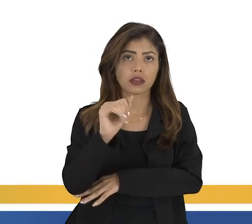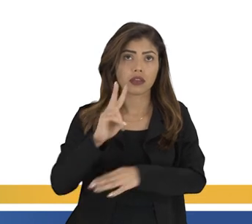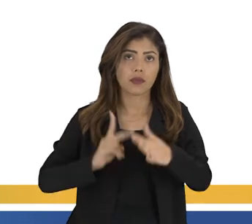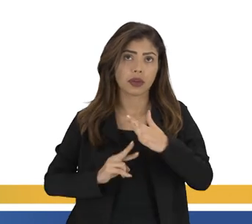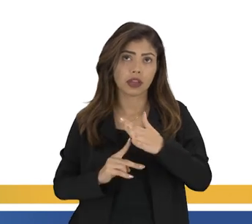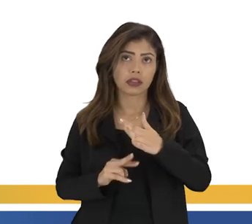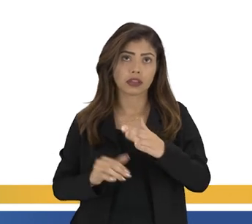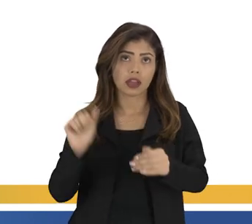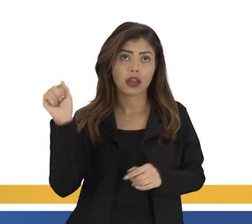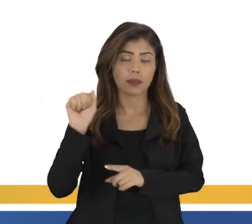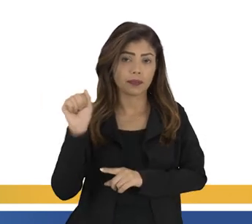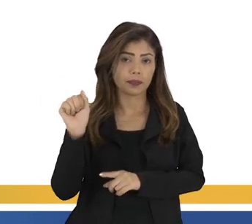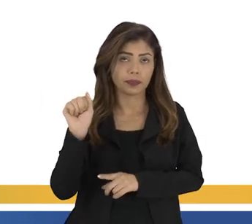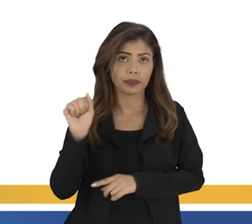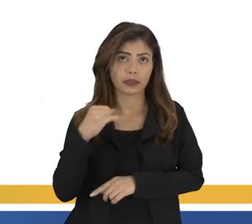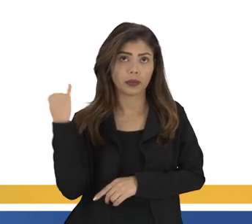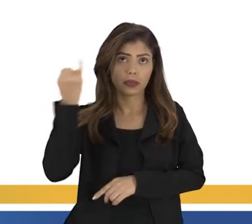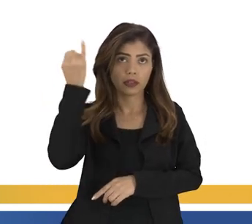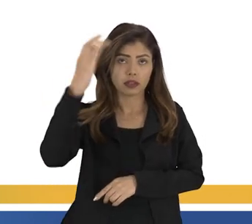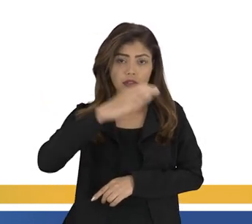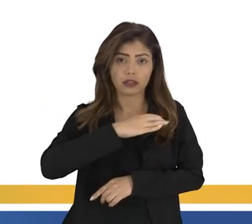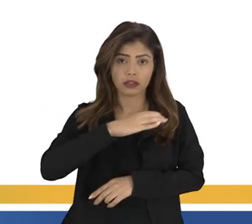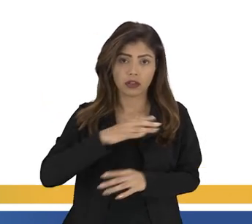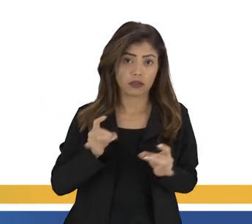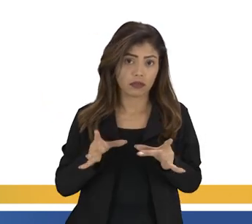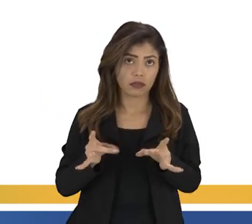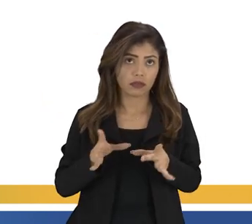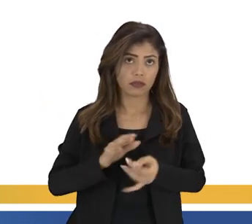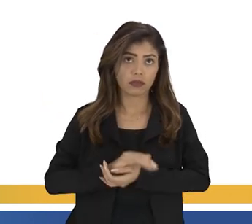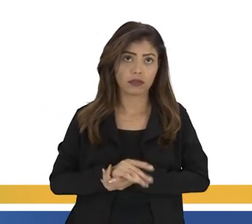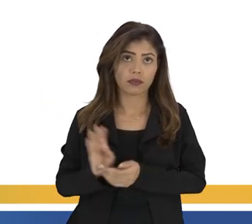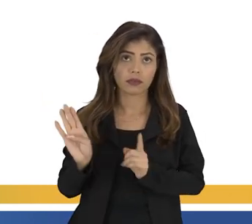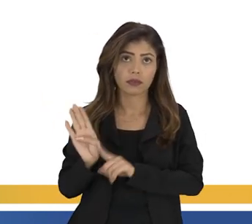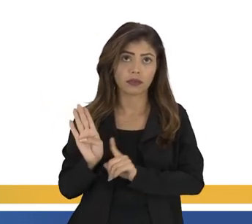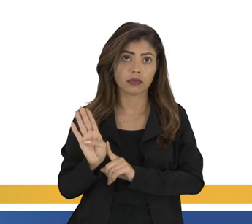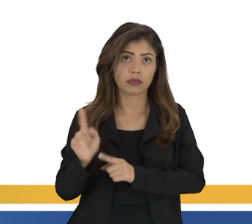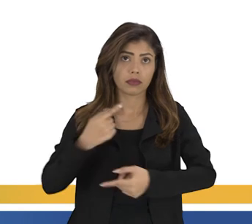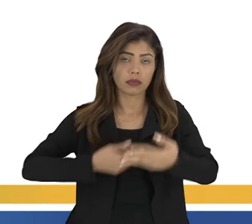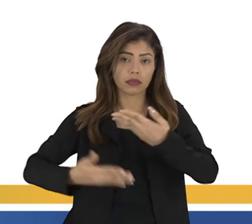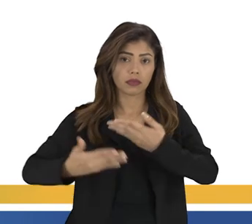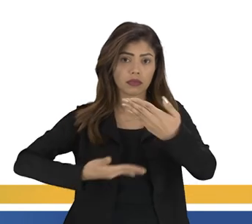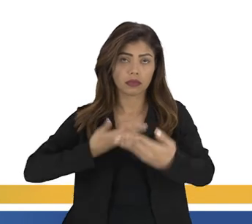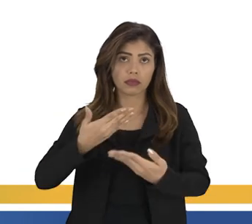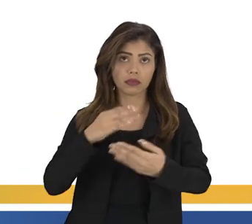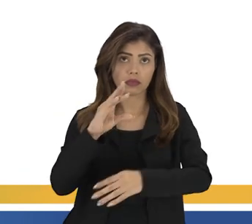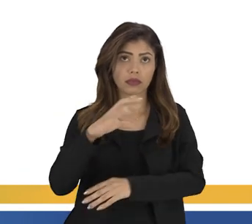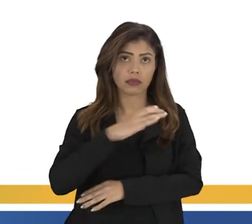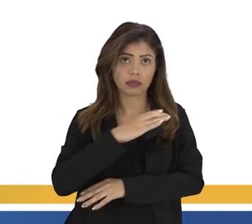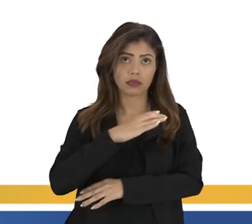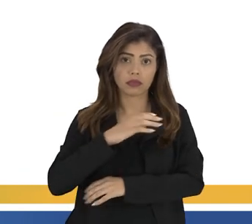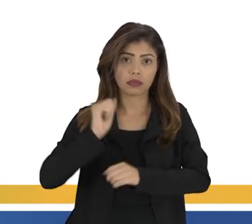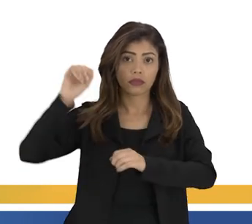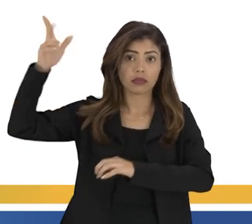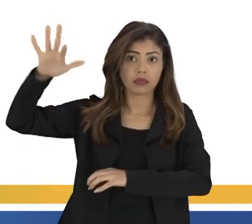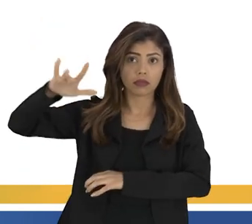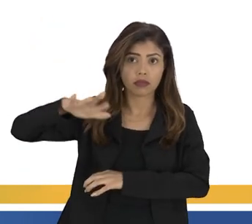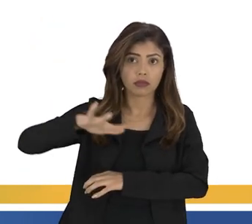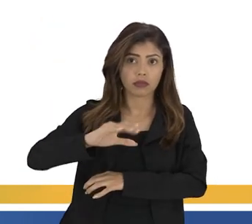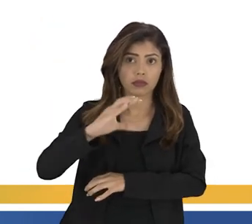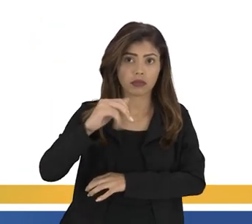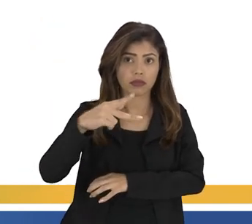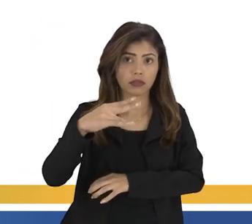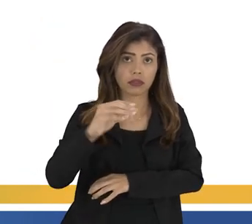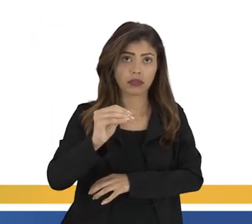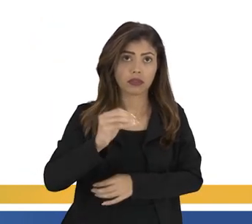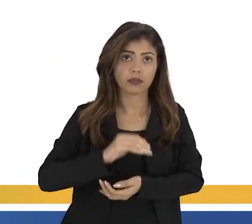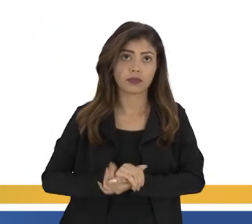veneza reflete letra a a importância das cidades comerciais letra b integração entre a cidade eo campo